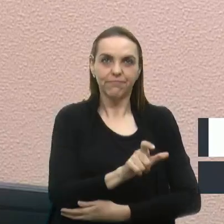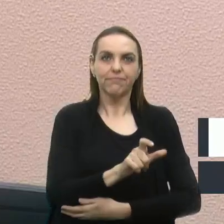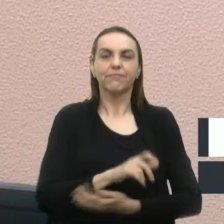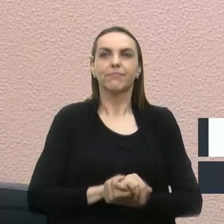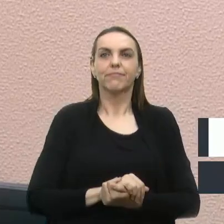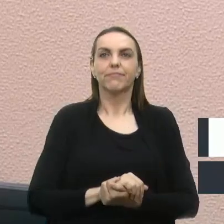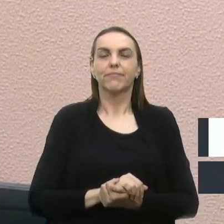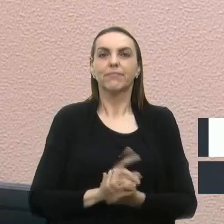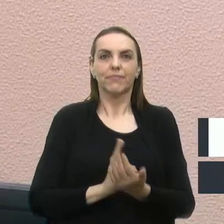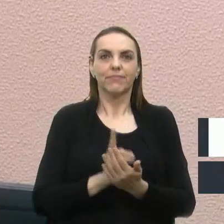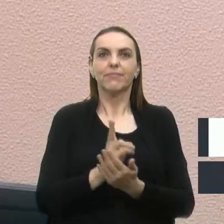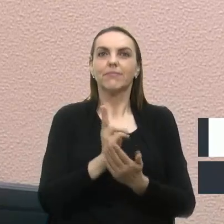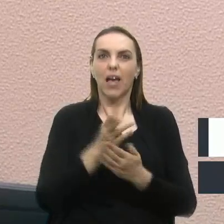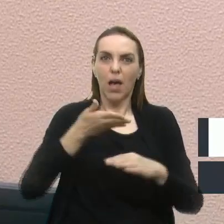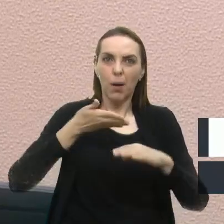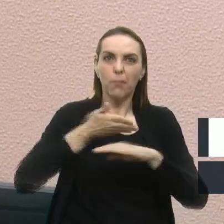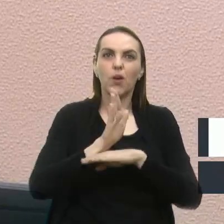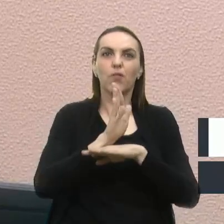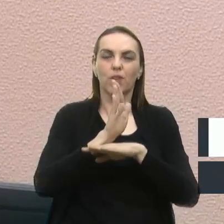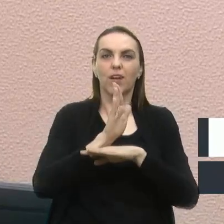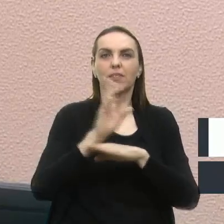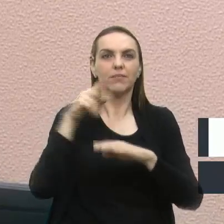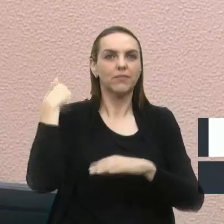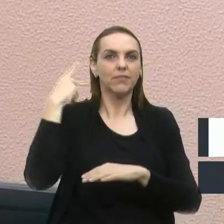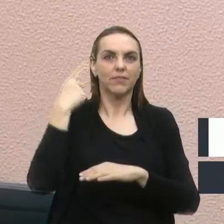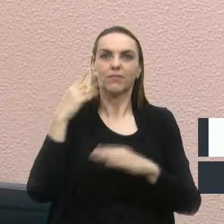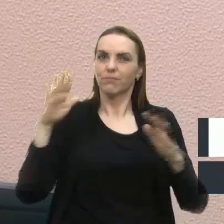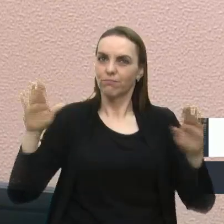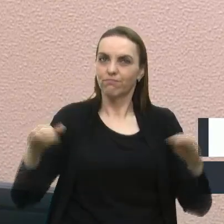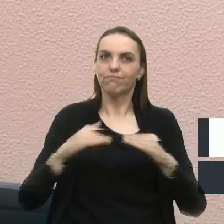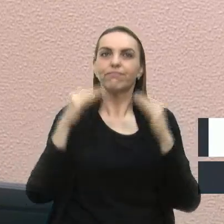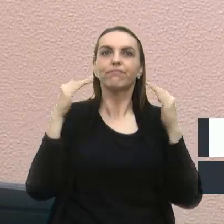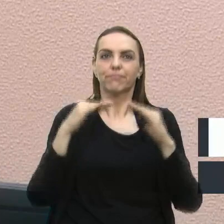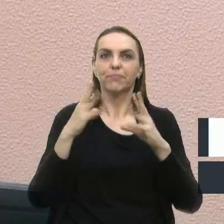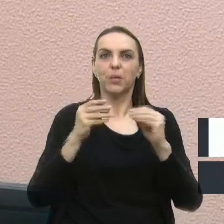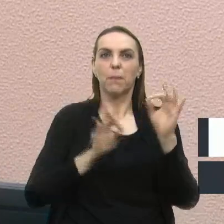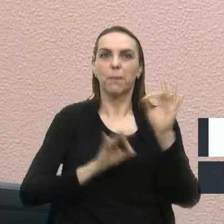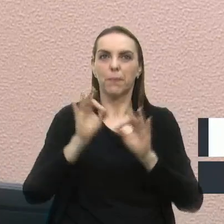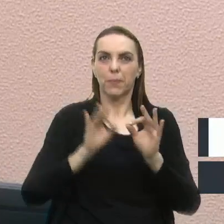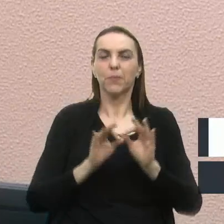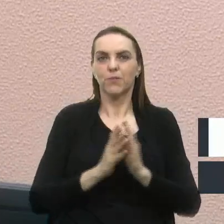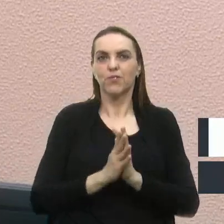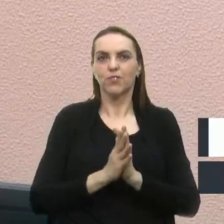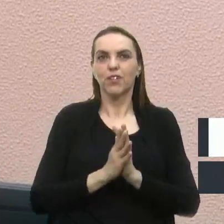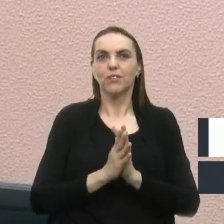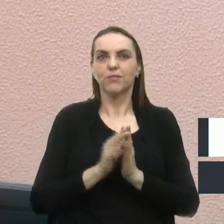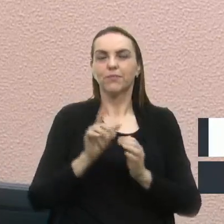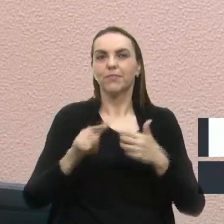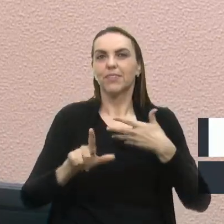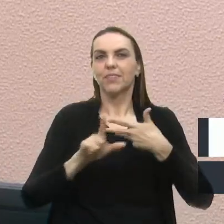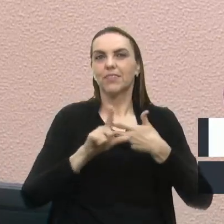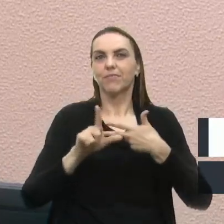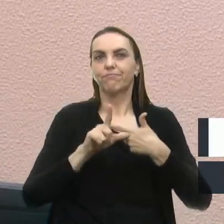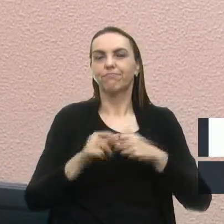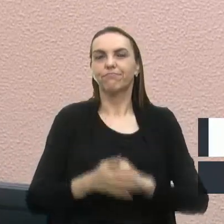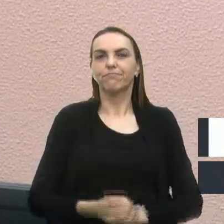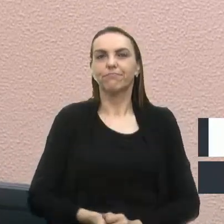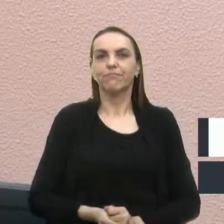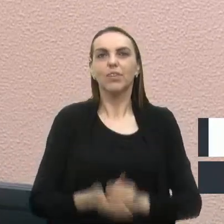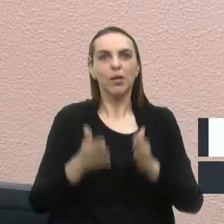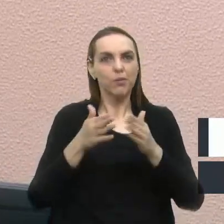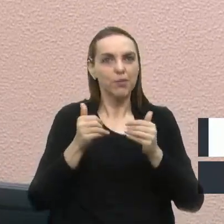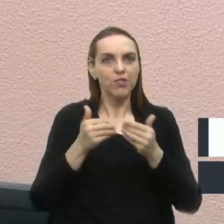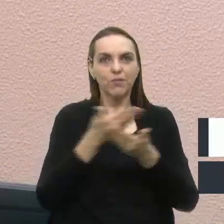conseguinte, aprovar de forma unânime o projeto de decreto legislativo. Pedimos aos 9 pares